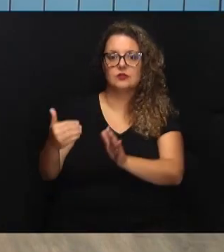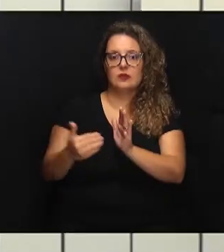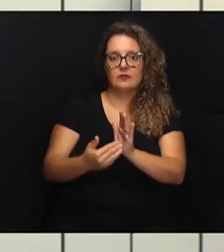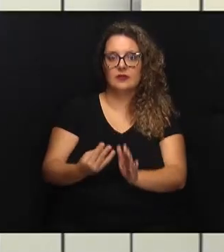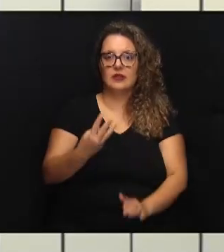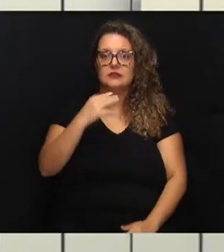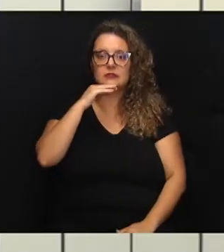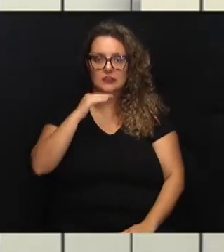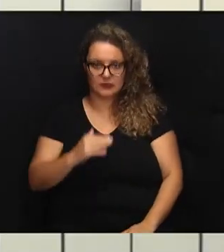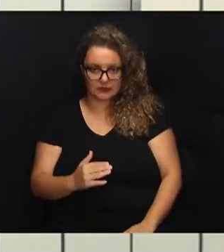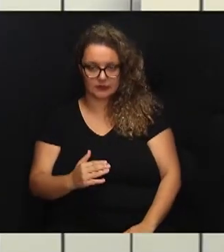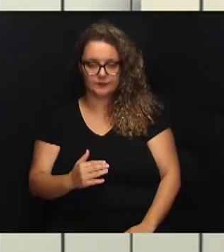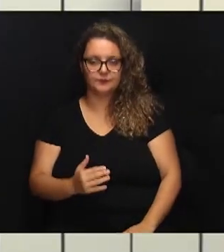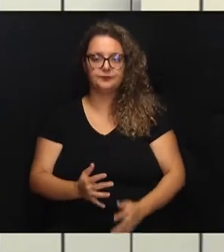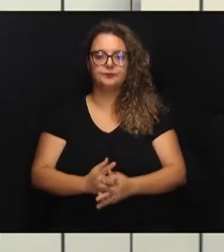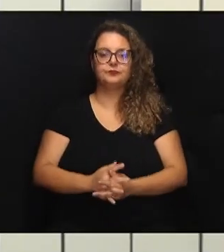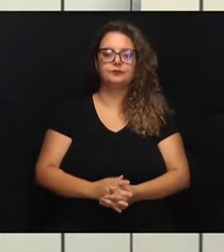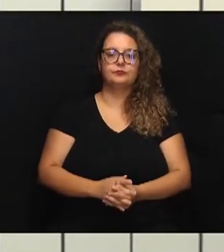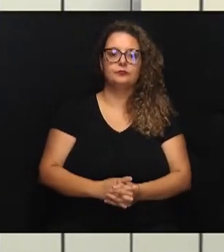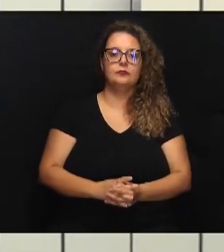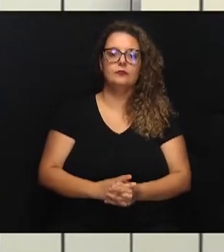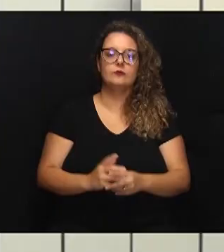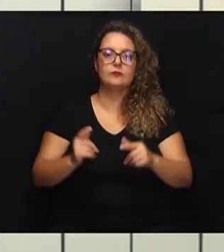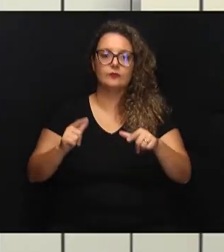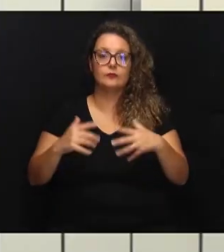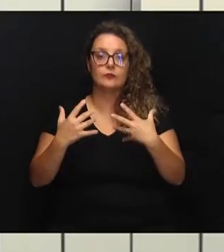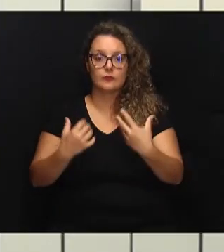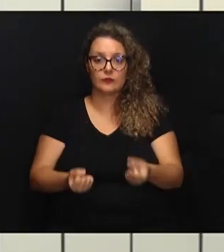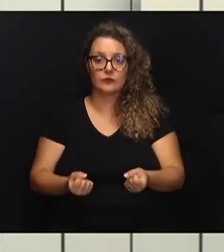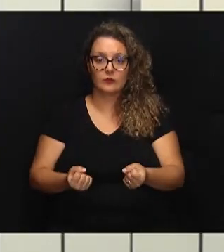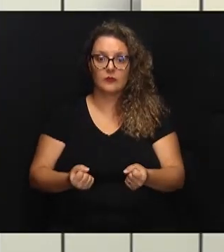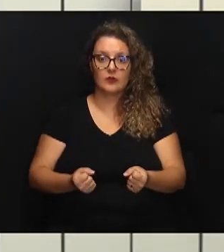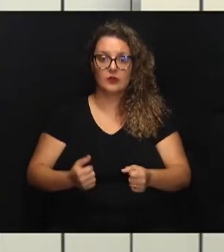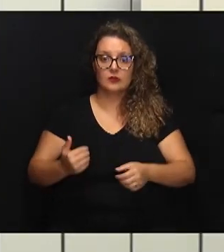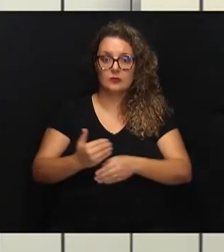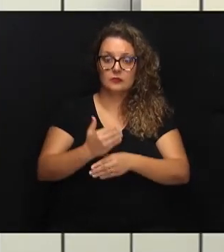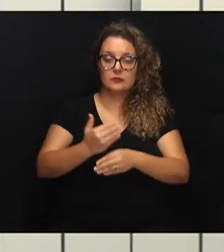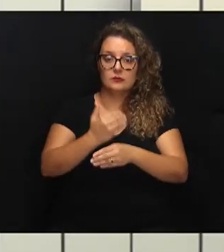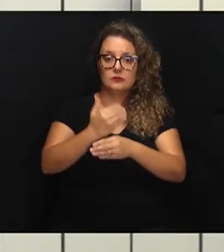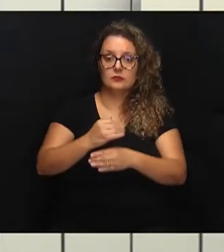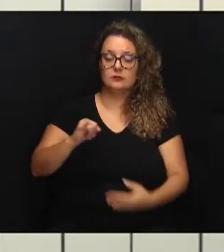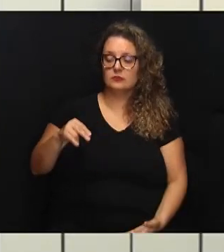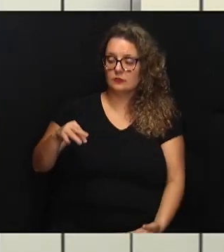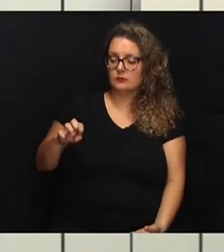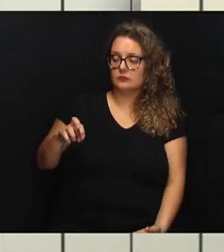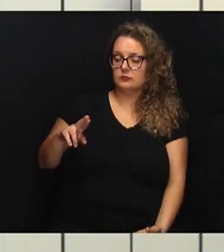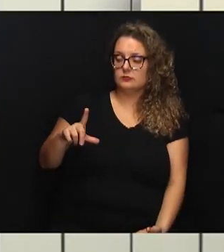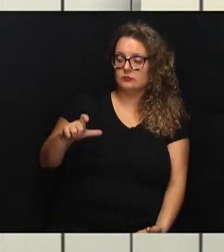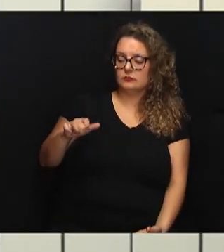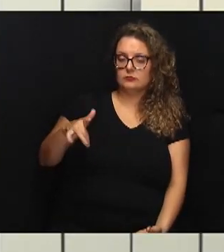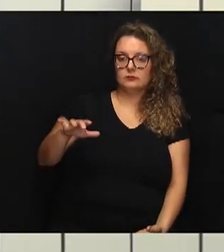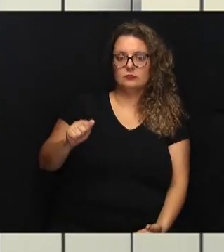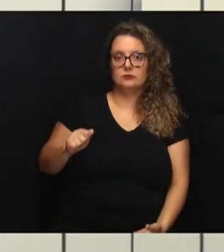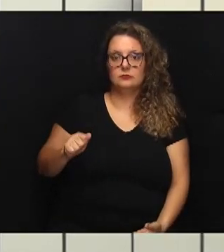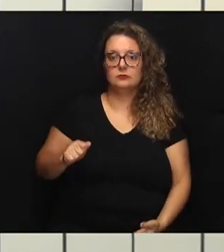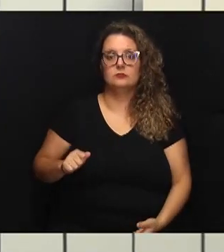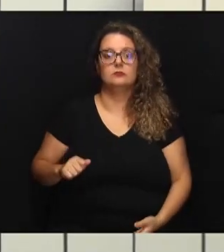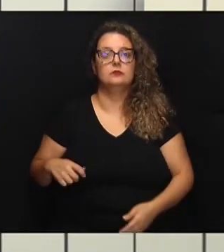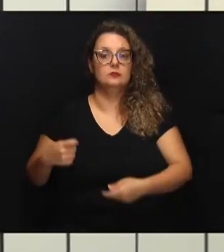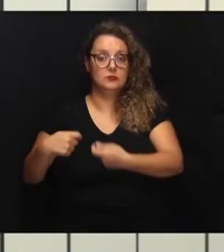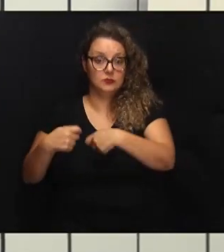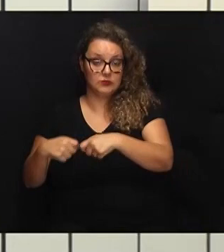tarde. O local, olha só, recebe uma obra de interligação da rede comandada pela Sanasa.